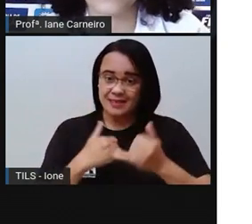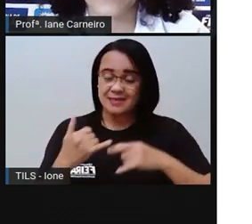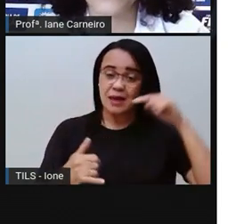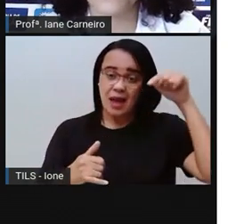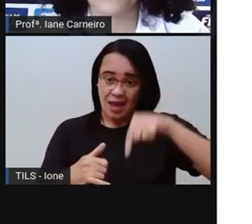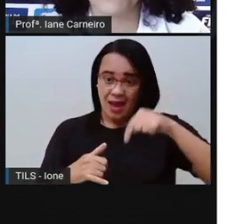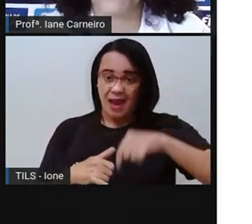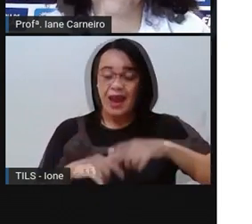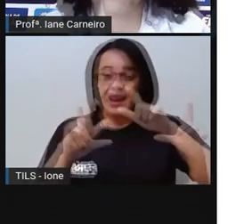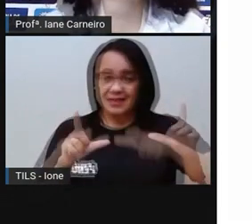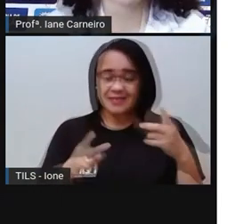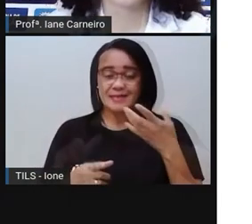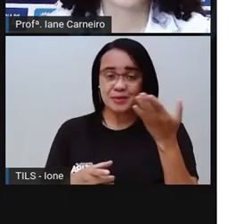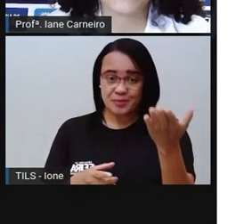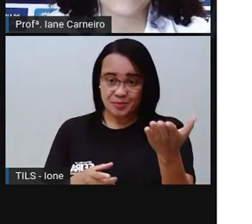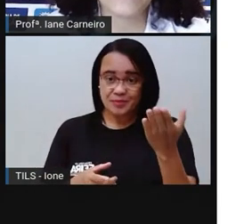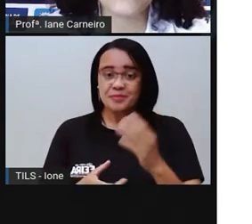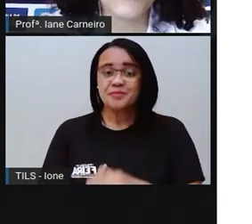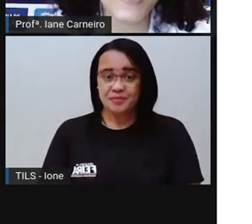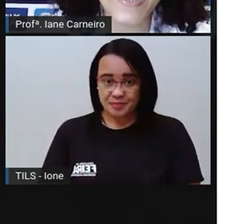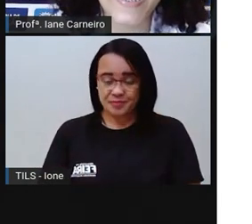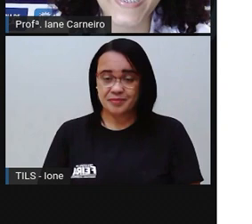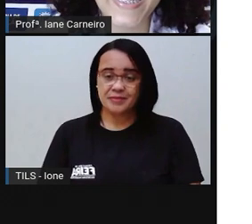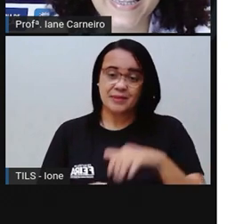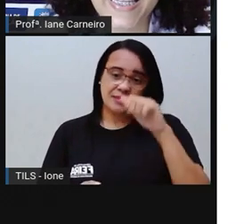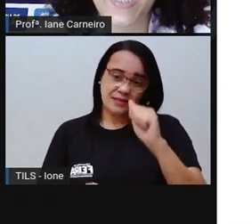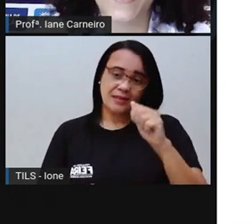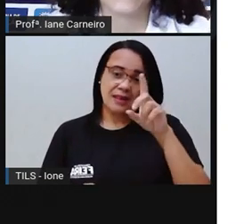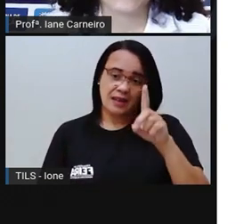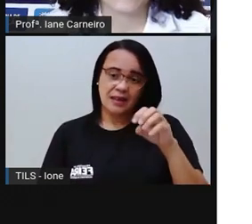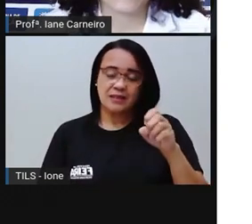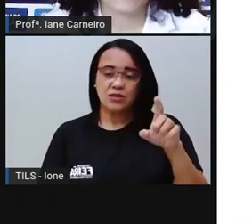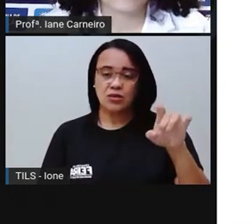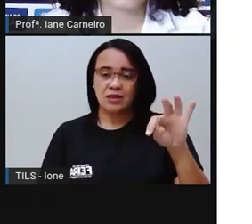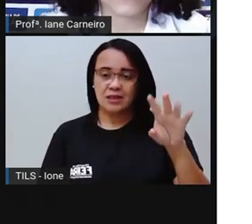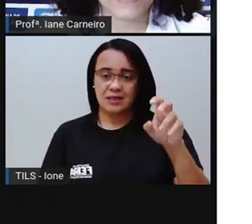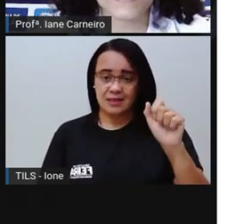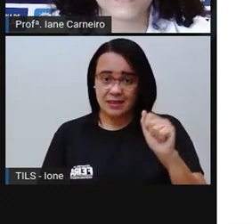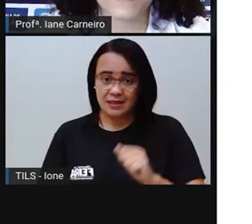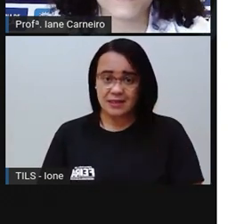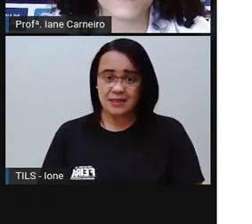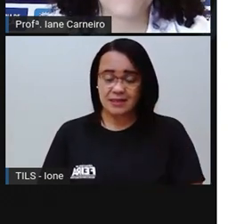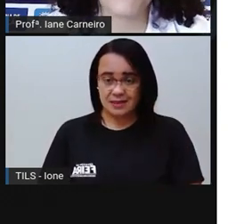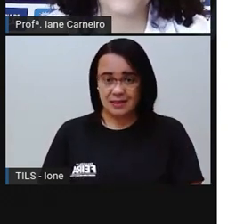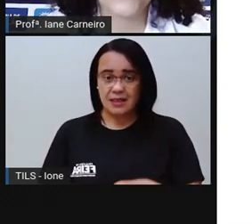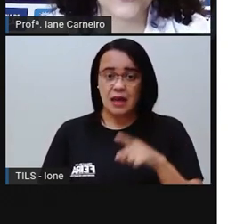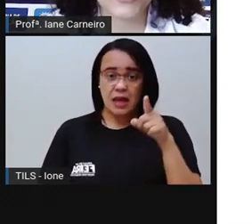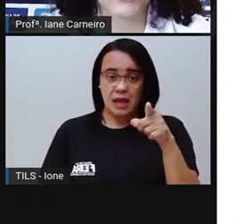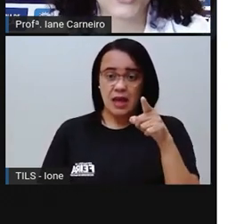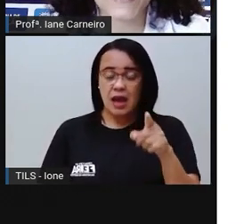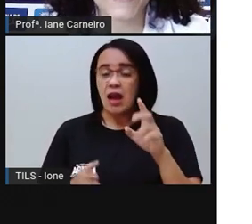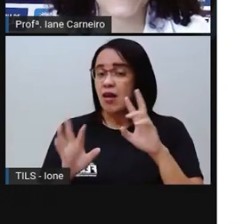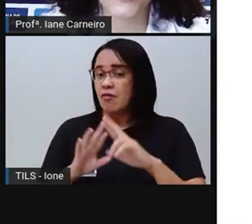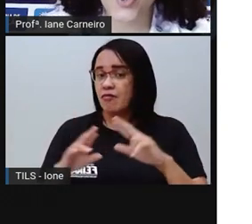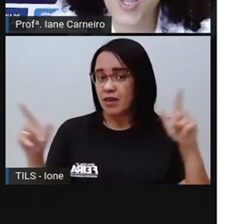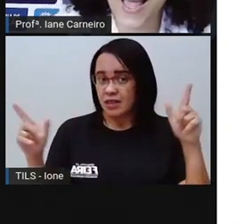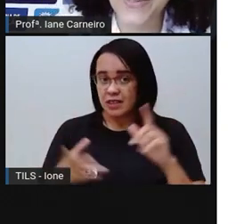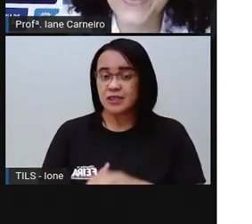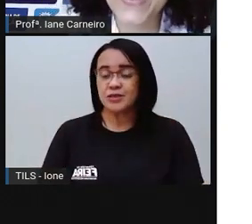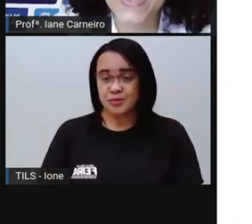região, certo? A doleta, a doleta, lê petit, tolê,